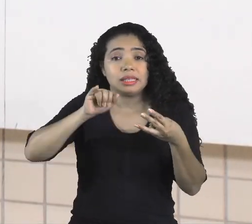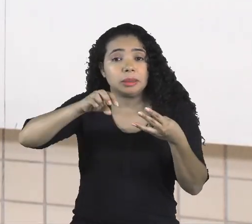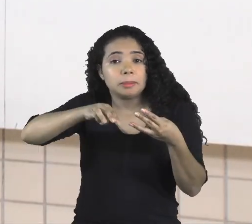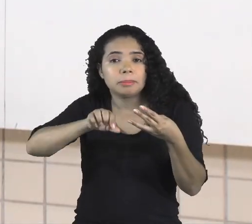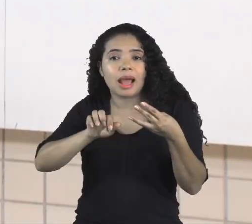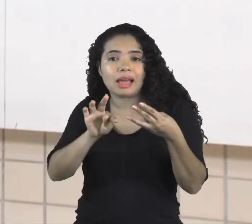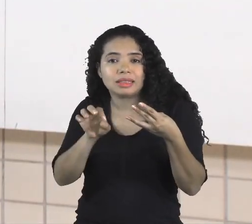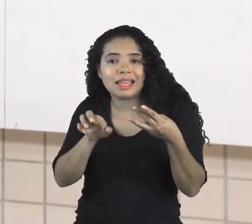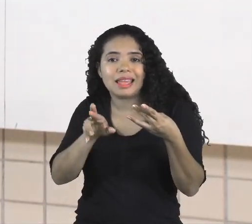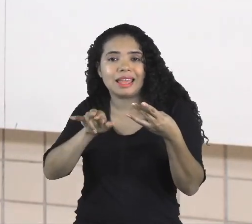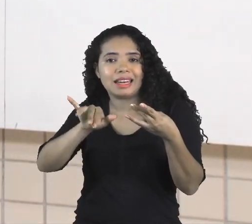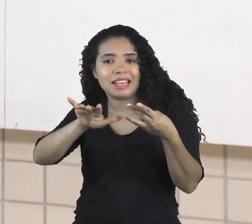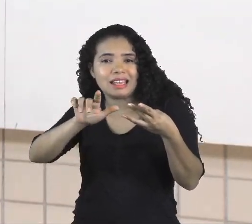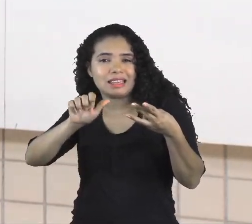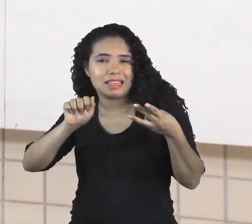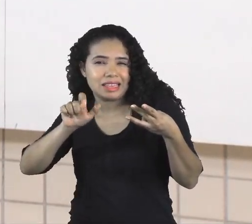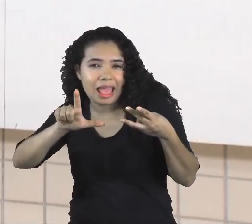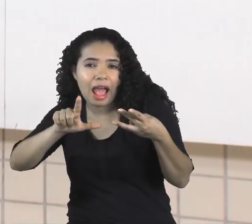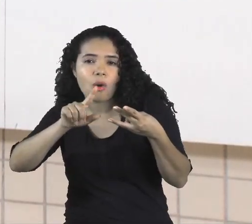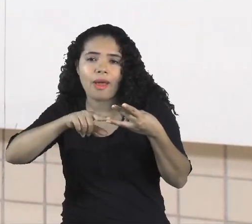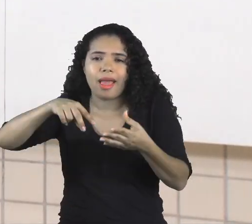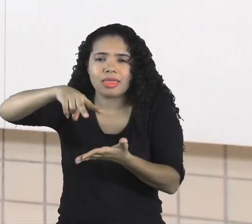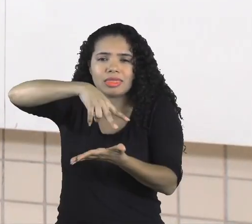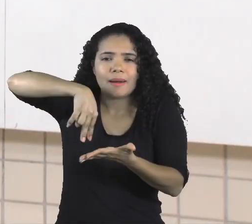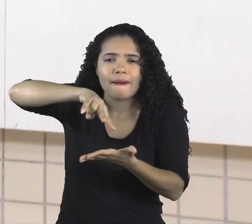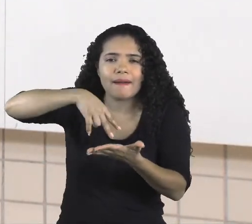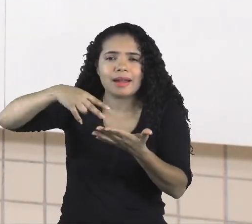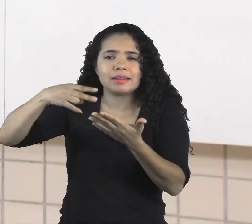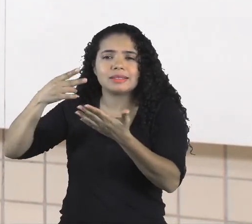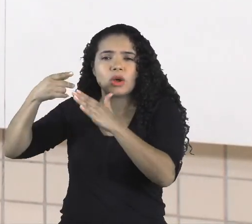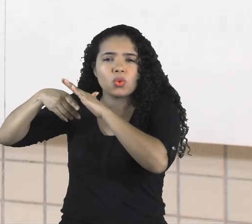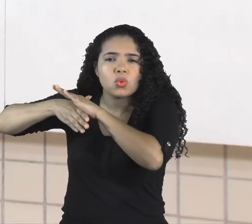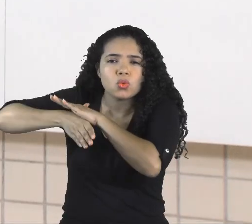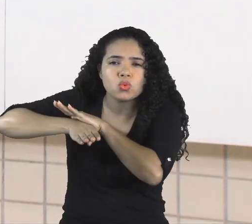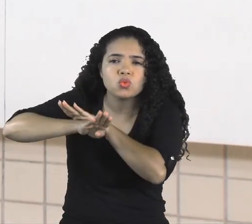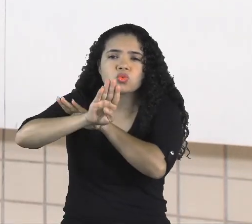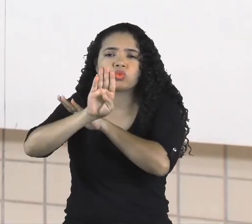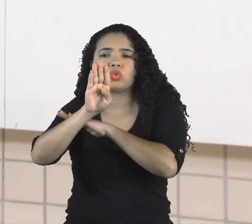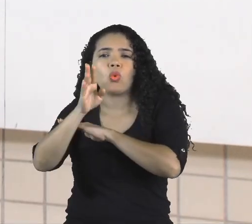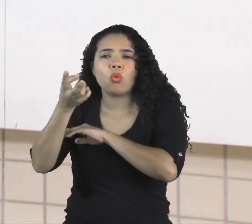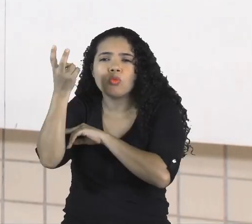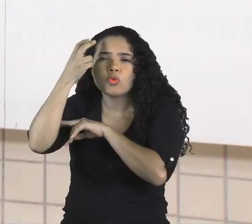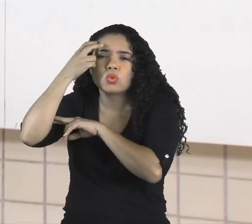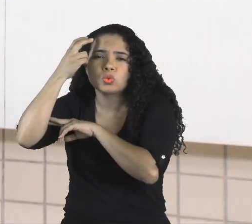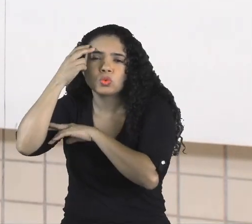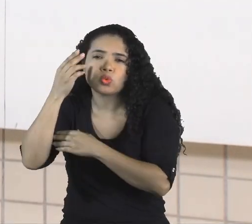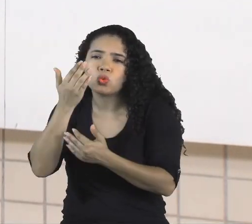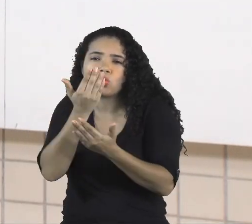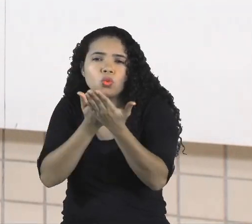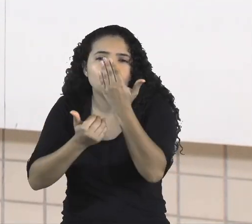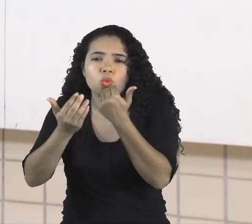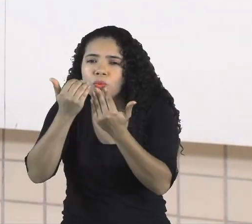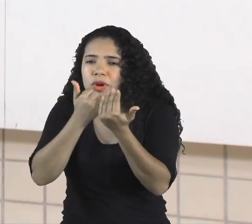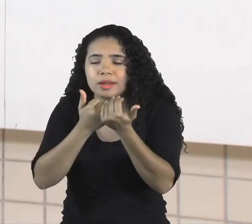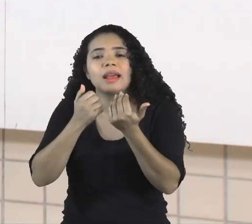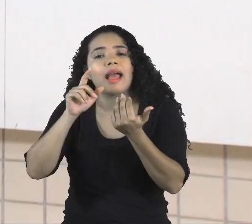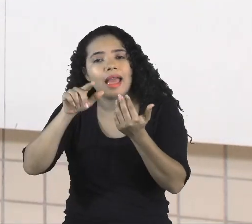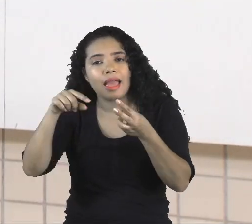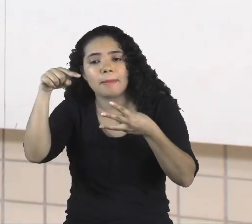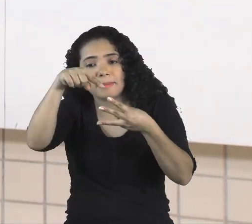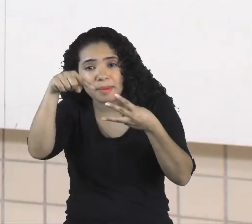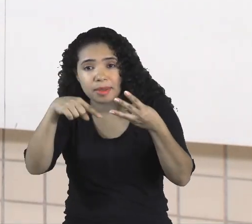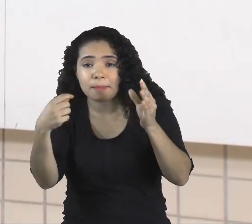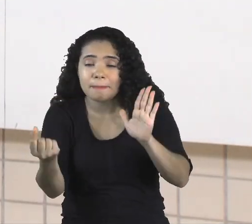imaterial, que é as danças, os costumes, a cultura, as comidas, tudo isso são marcos de memória